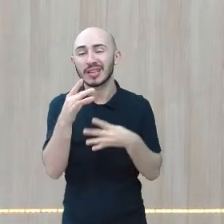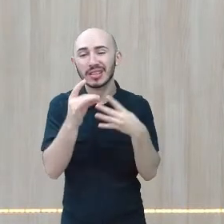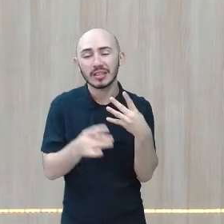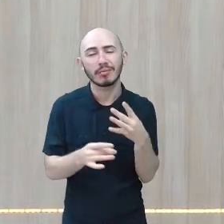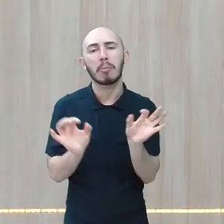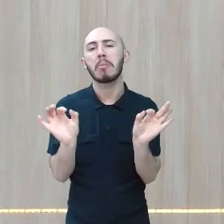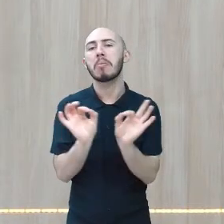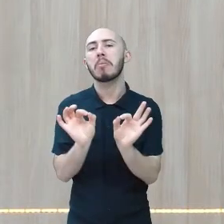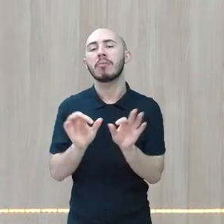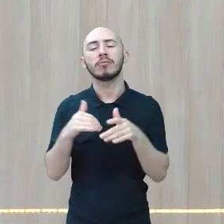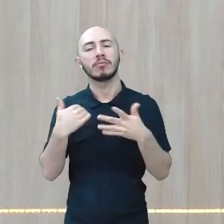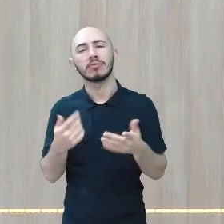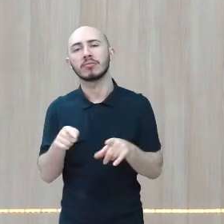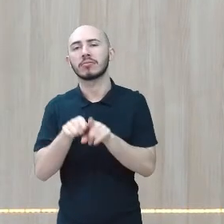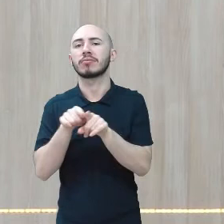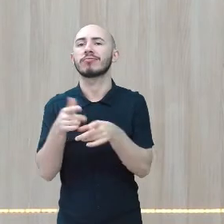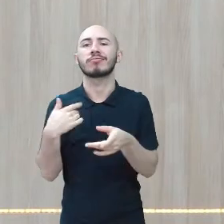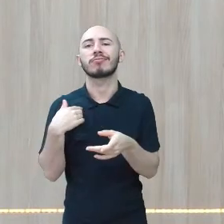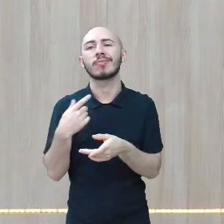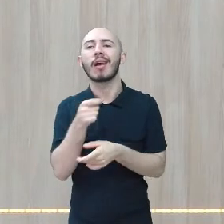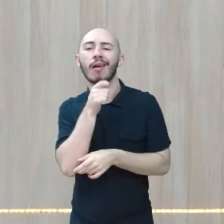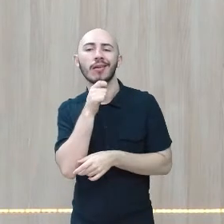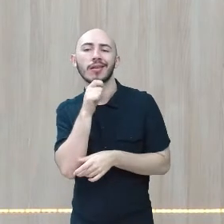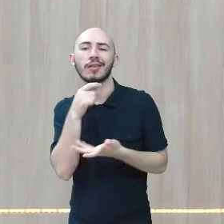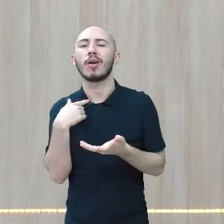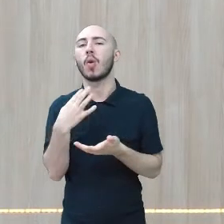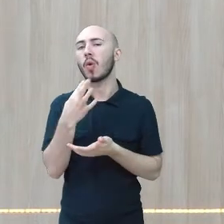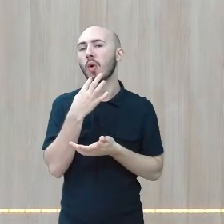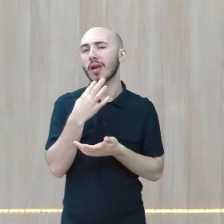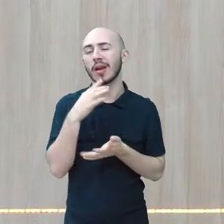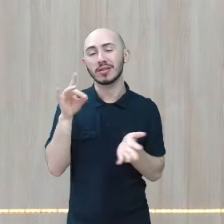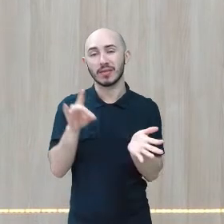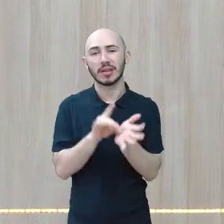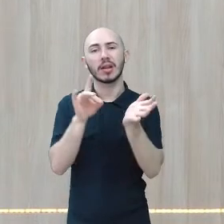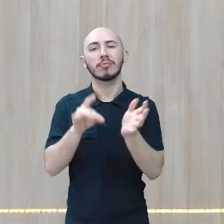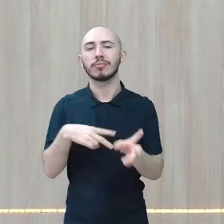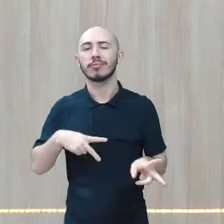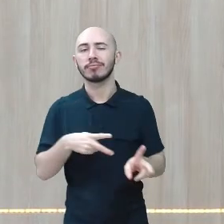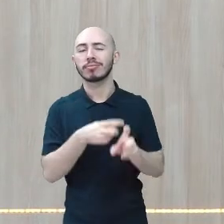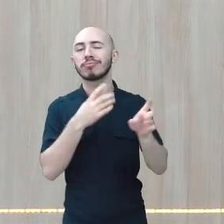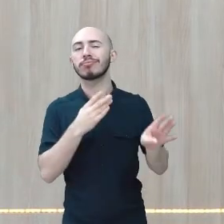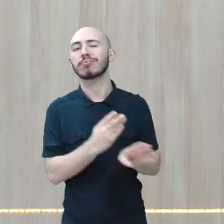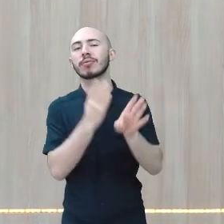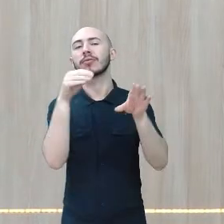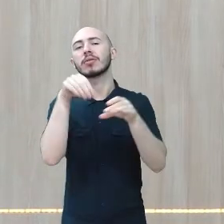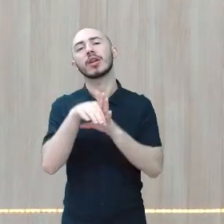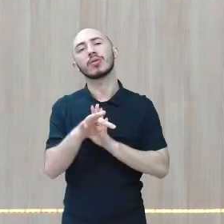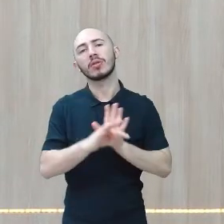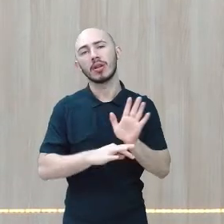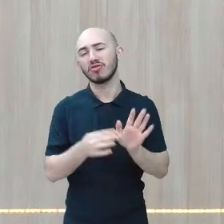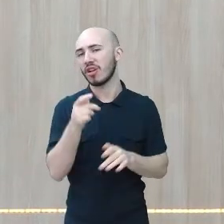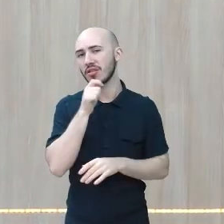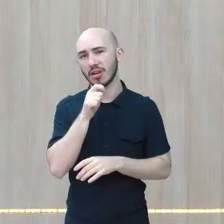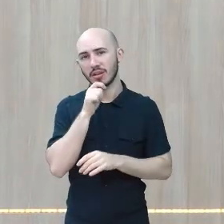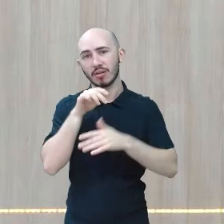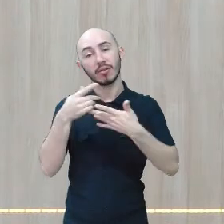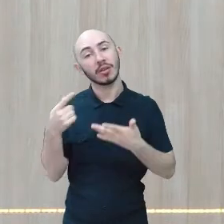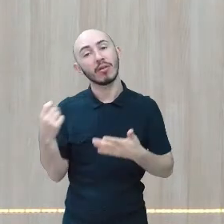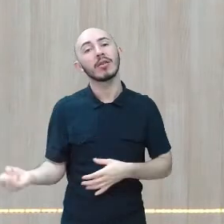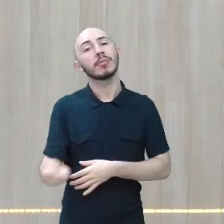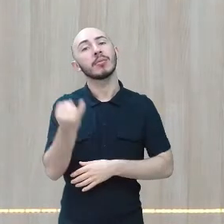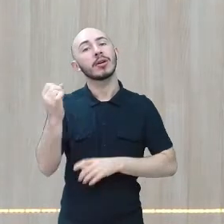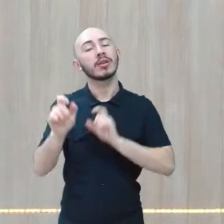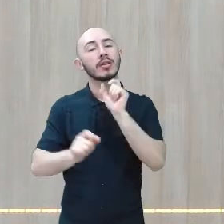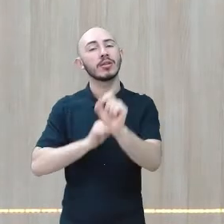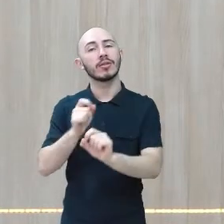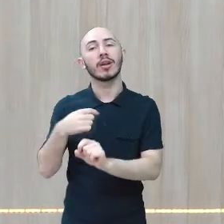vezes ainda não estamos conhecendo, não é? Identificando dentro do texto, e aí vem a